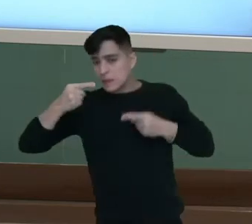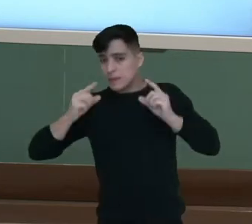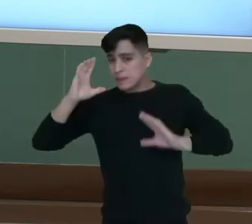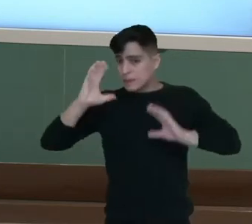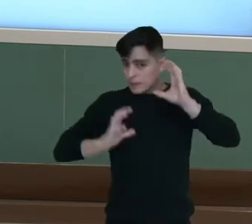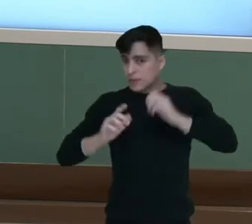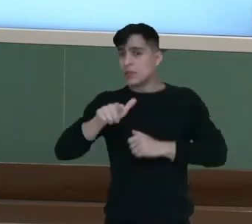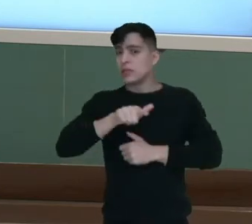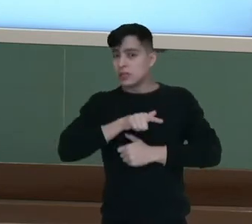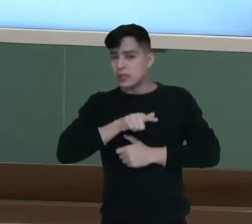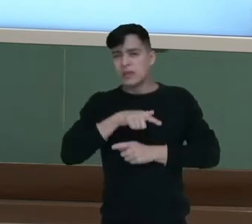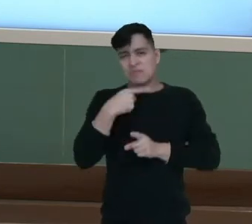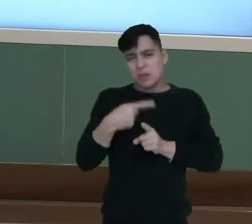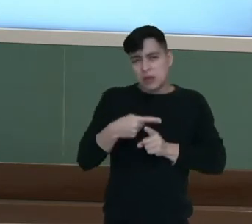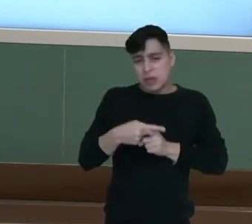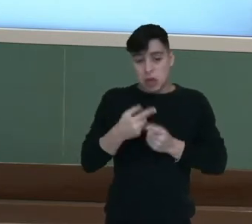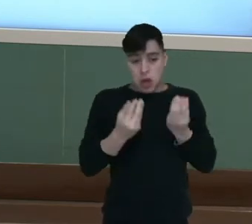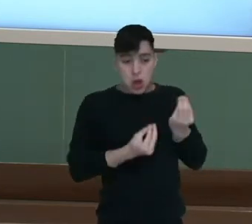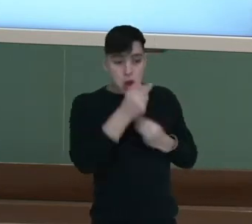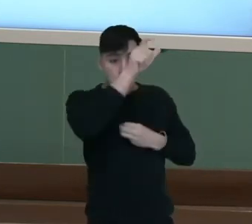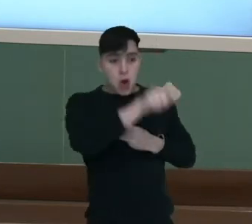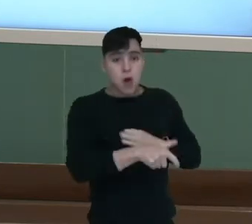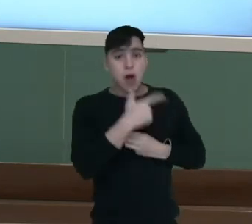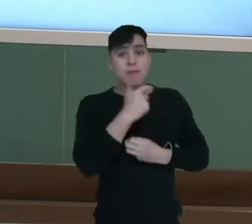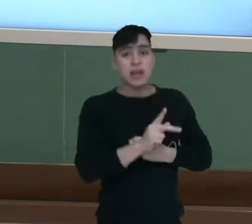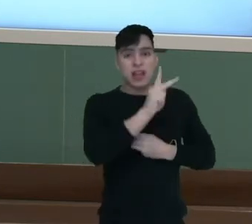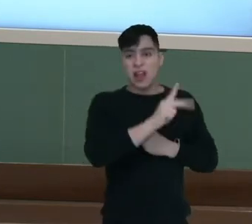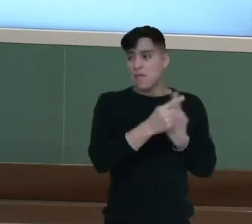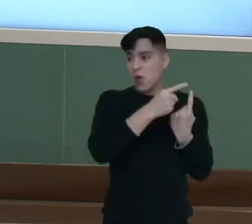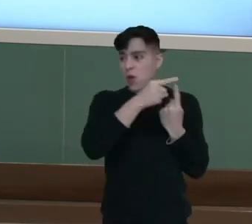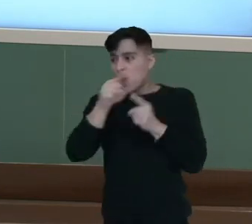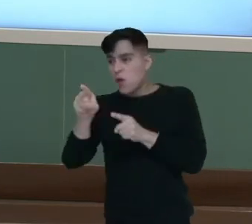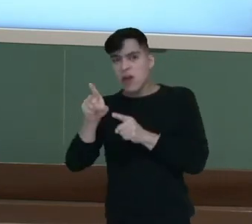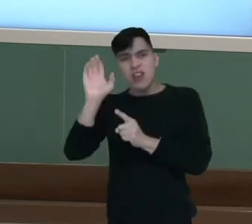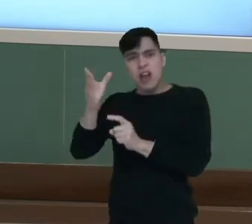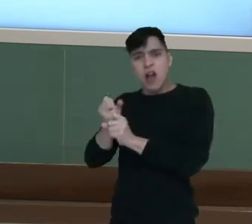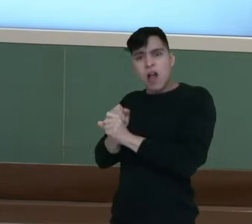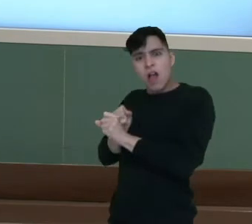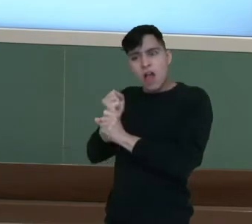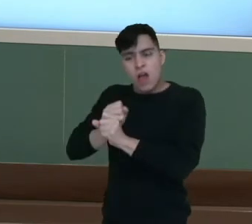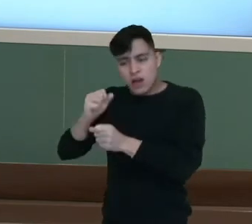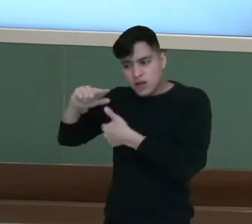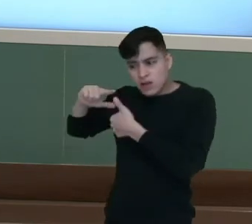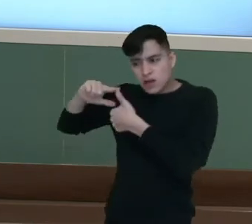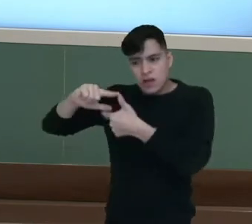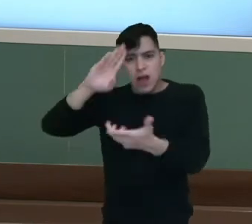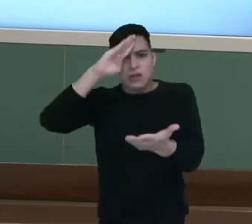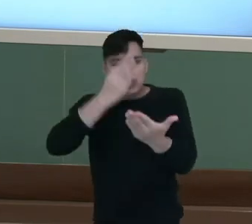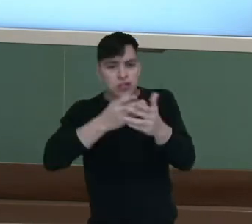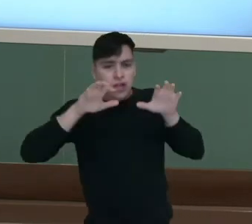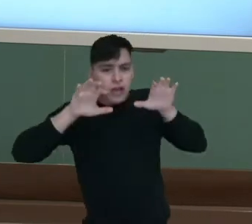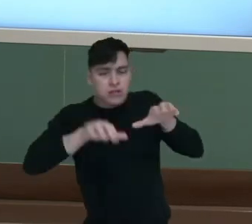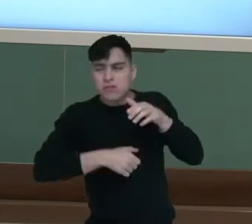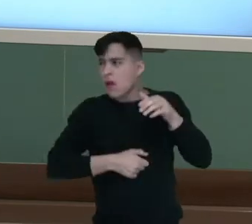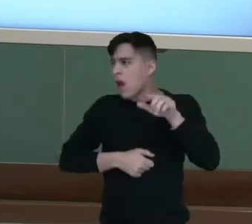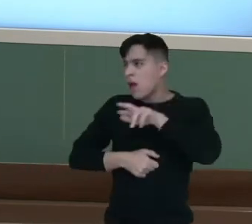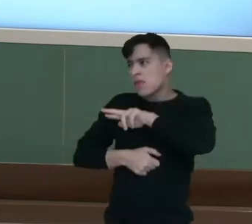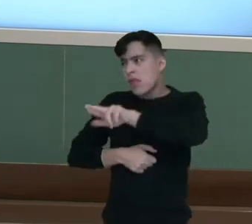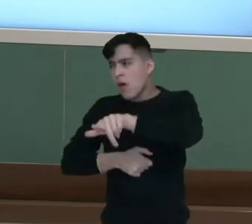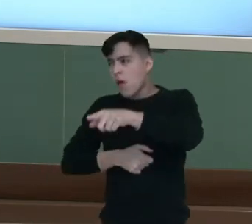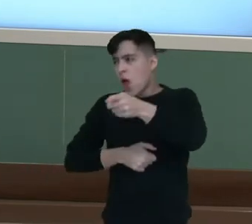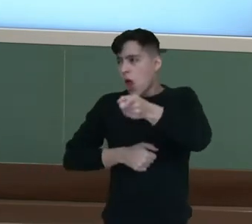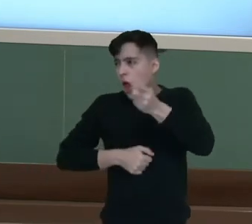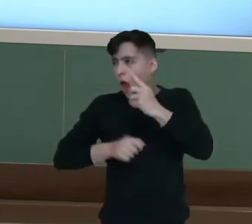estava questionando um dogma que estava há milhares de anos. Imagina a peleia que seria ali, cara. Não é fácil,